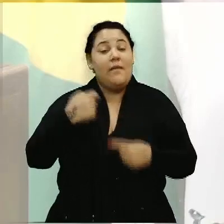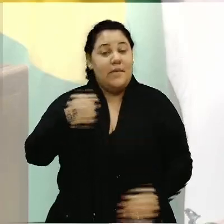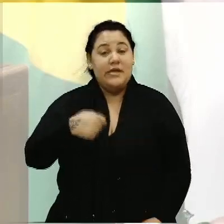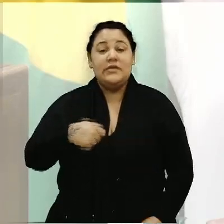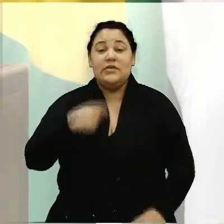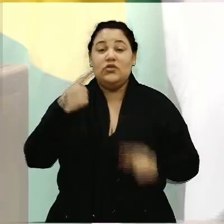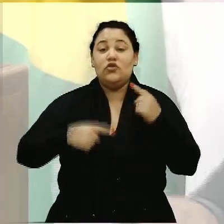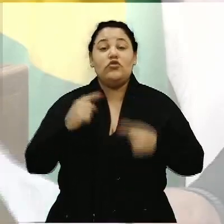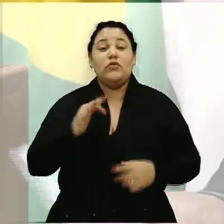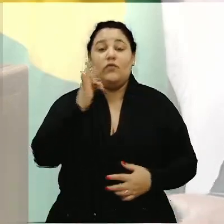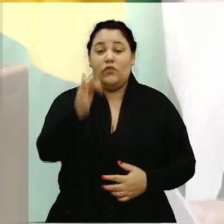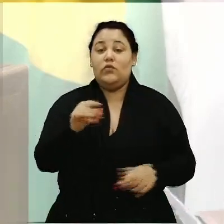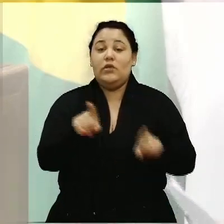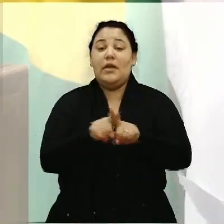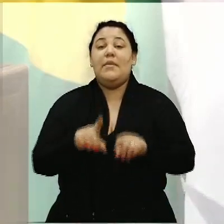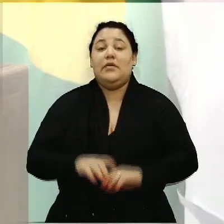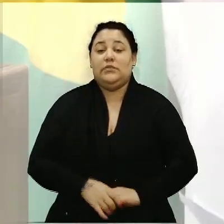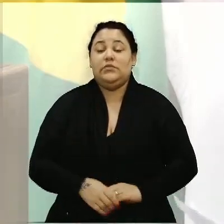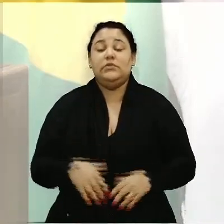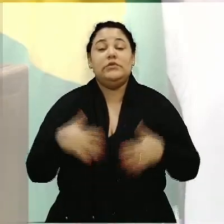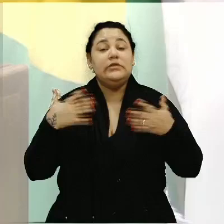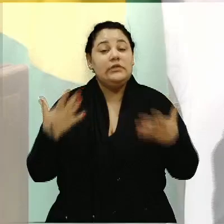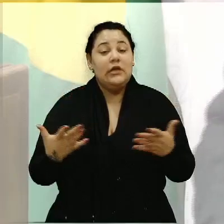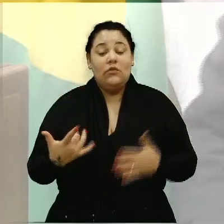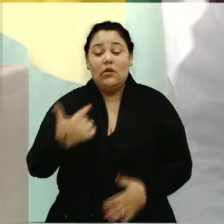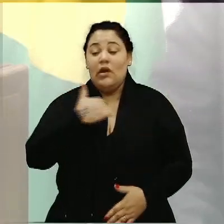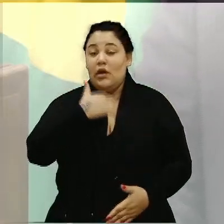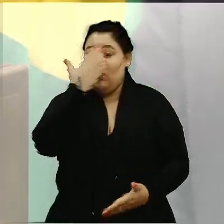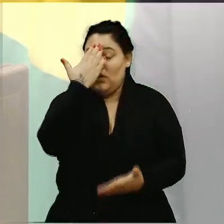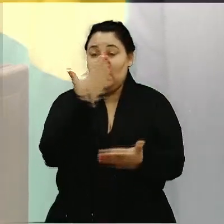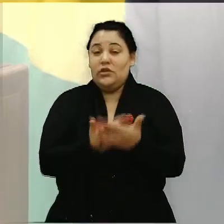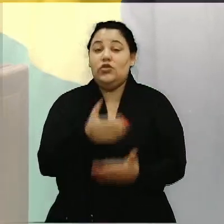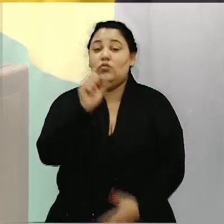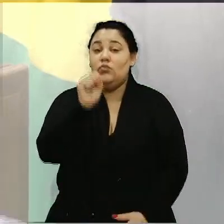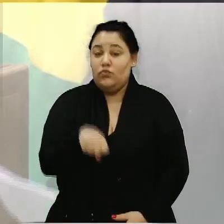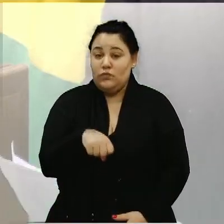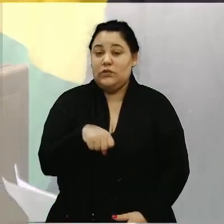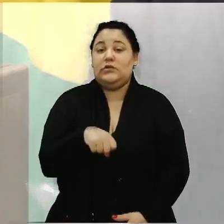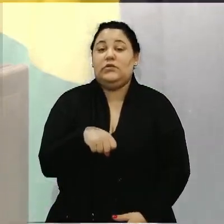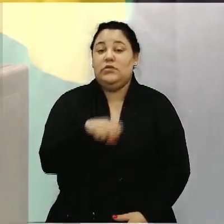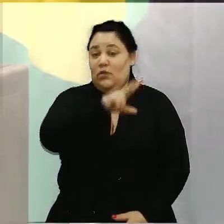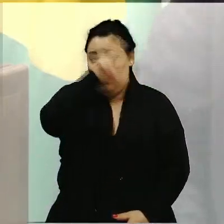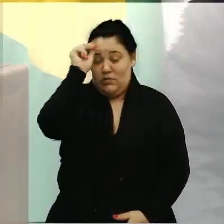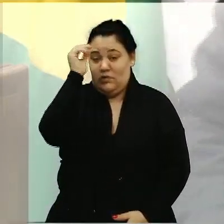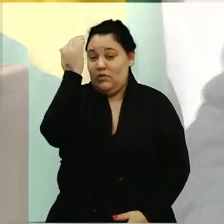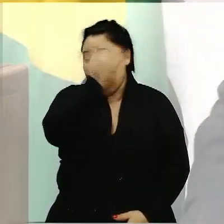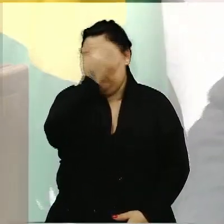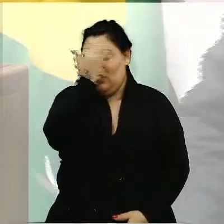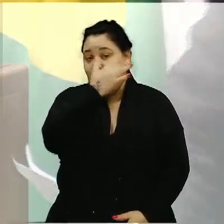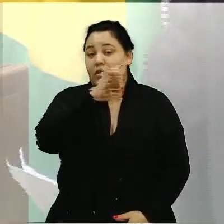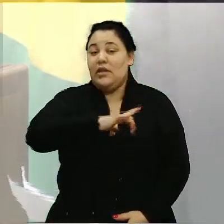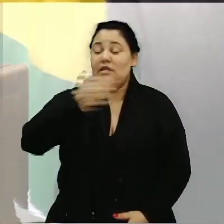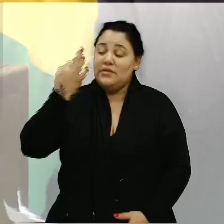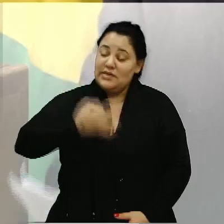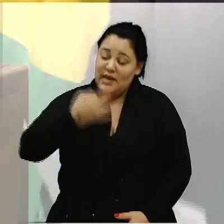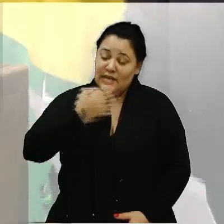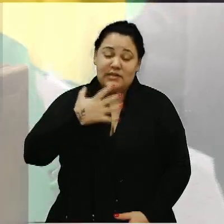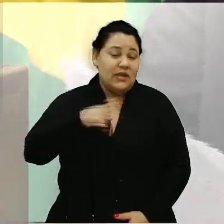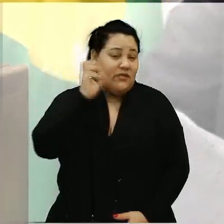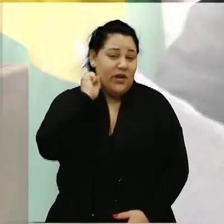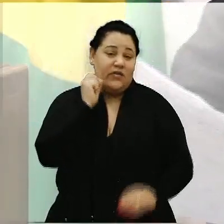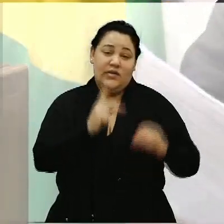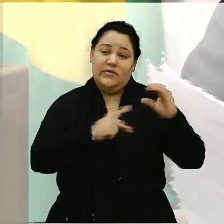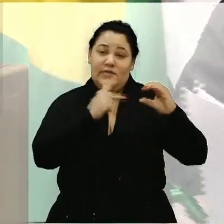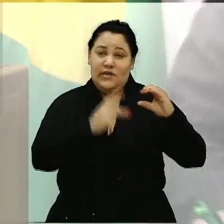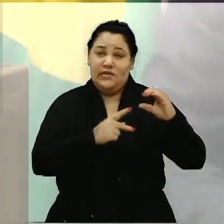futuro. Então, eu confio muito no prefeito Adiló. E tenho certeza que ele vai escutar essa casa e